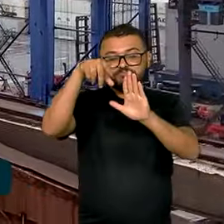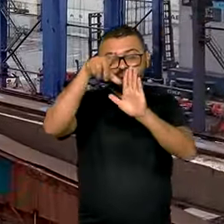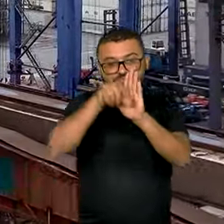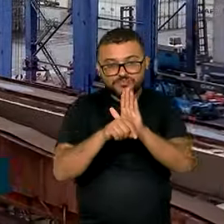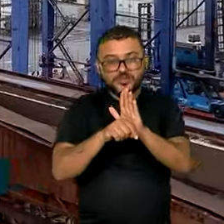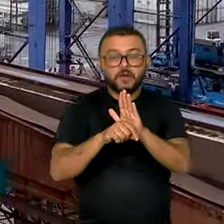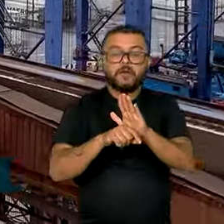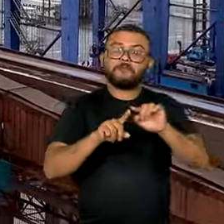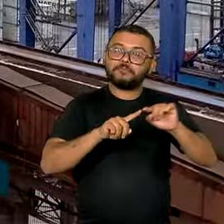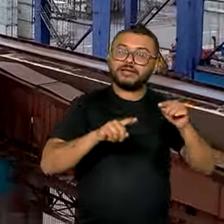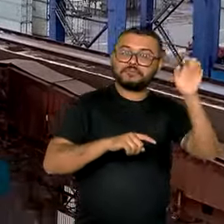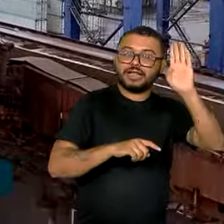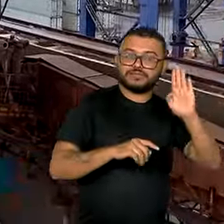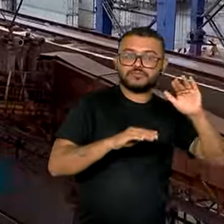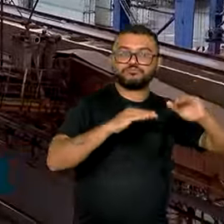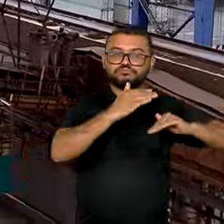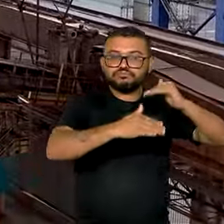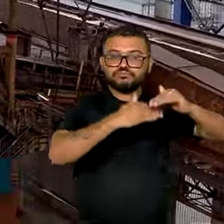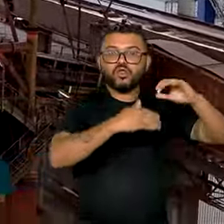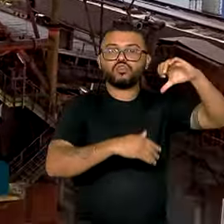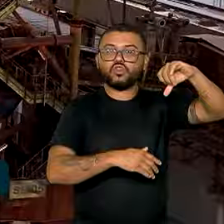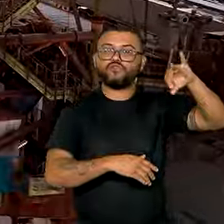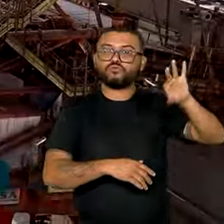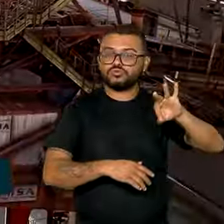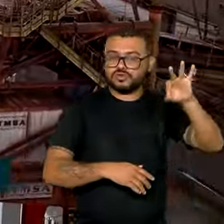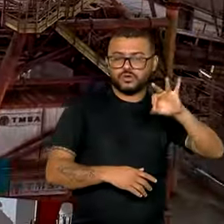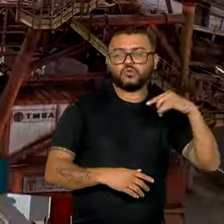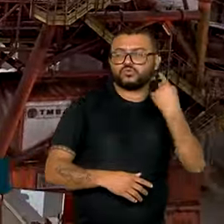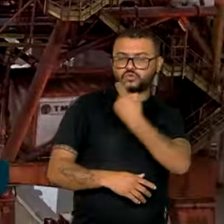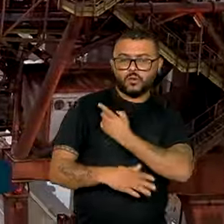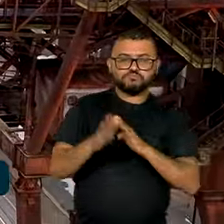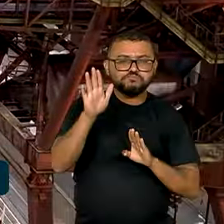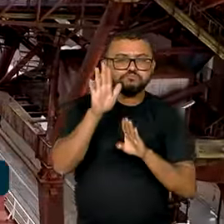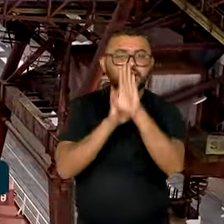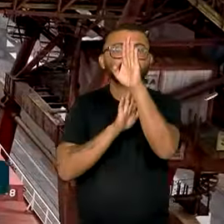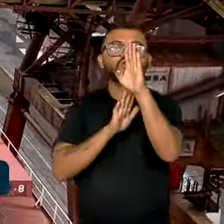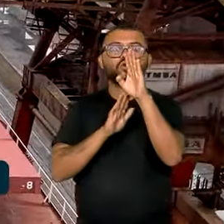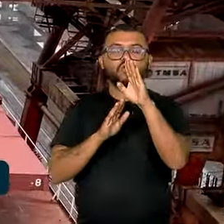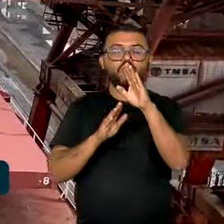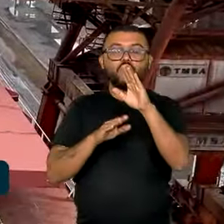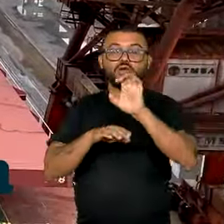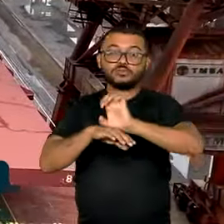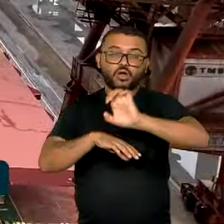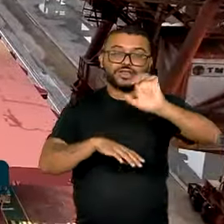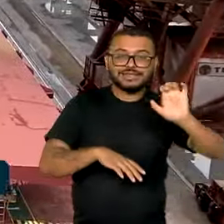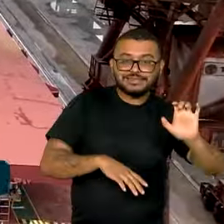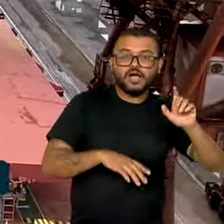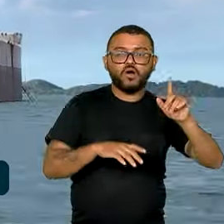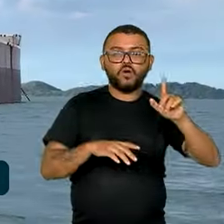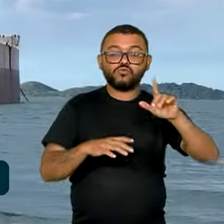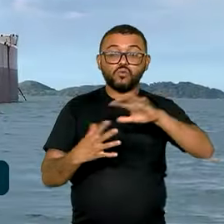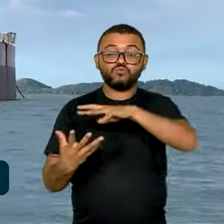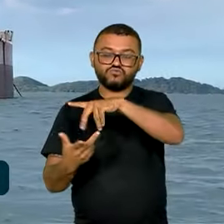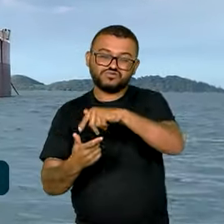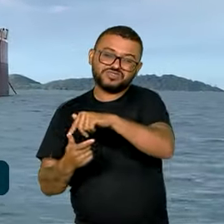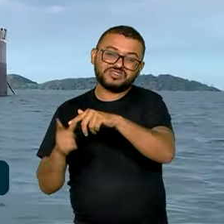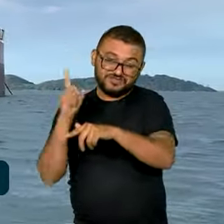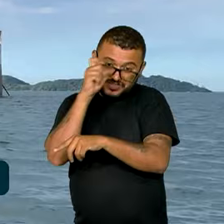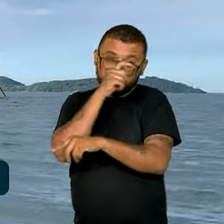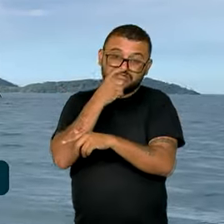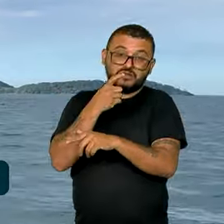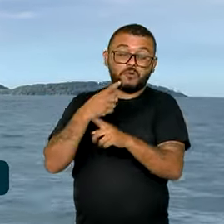Brasil deve crescer 9% o volume. Então, nós batemos recorde de exportação, mesmo com o mundo mais devagar,